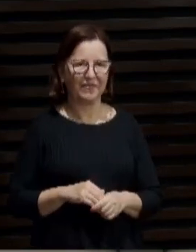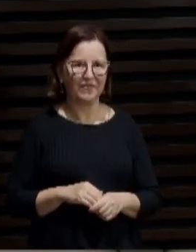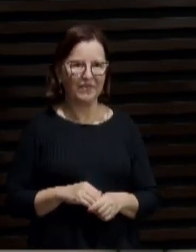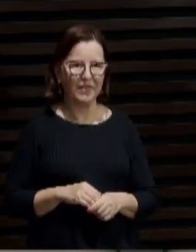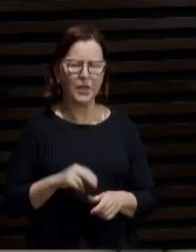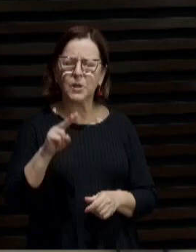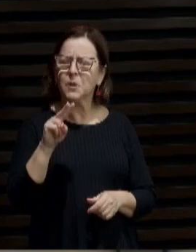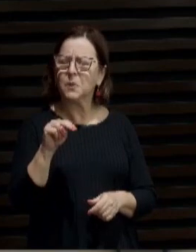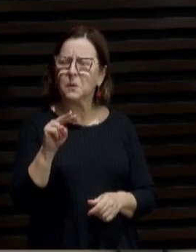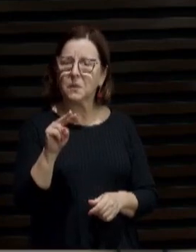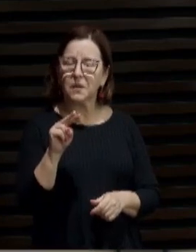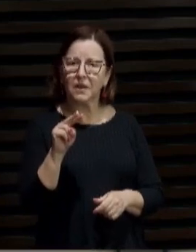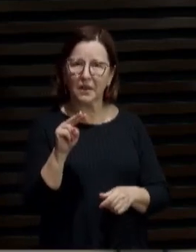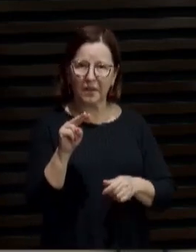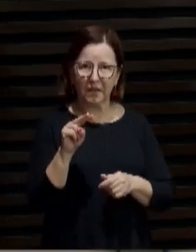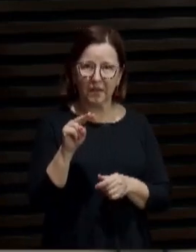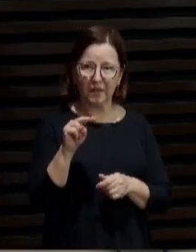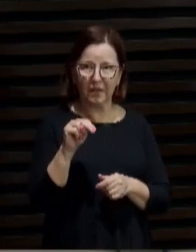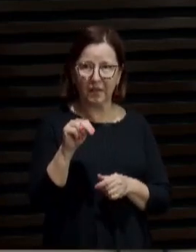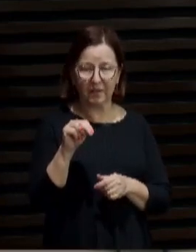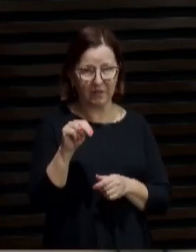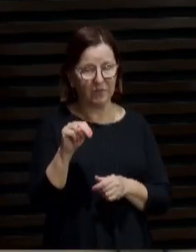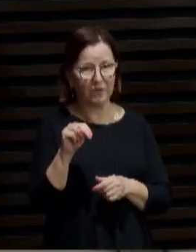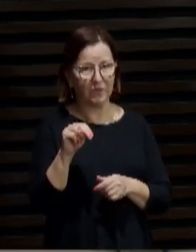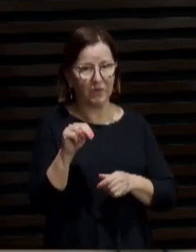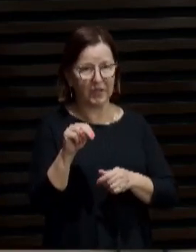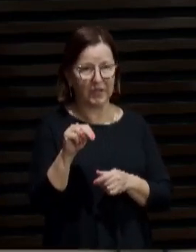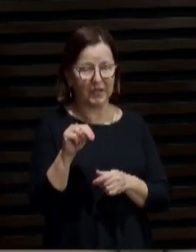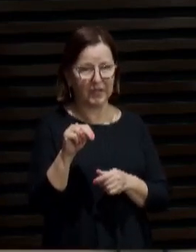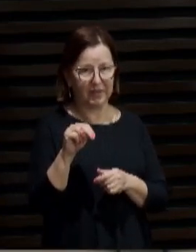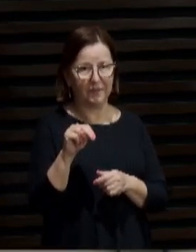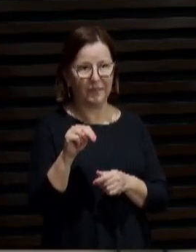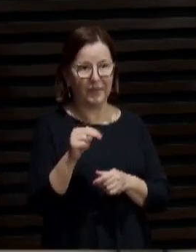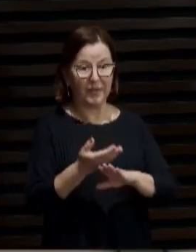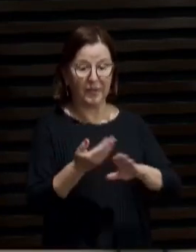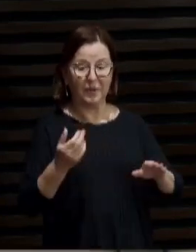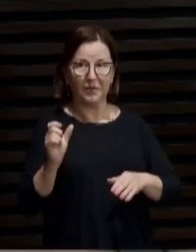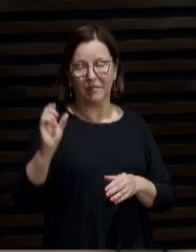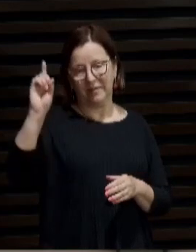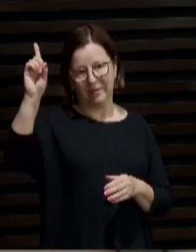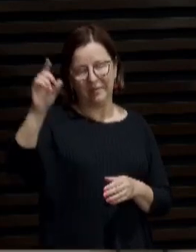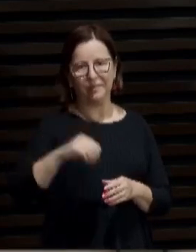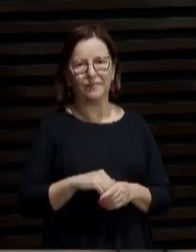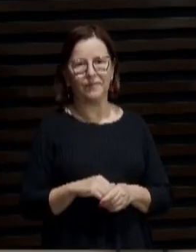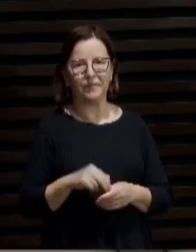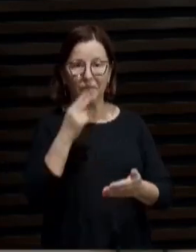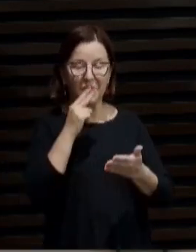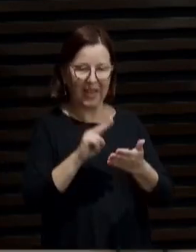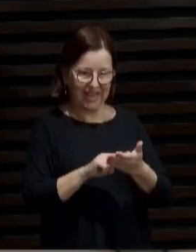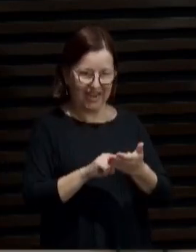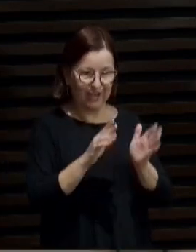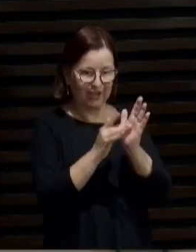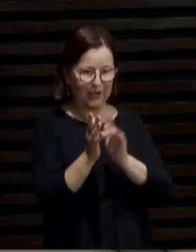Nunca, nunca, nunca, nunca negligencie a sua relação com a palavra de Deus. Nunca, nunca. A carta de Jesus à igreja de